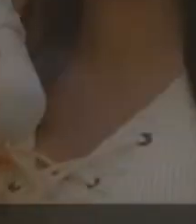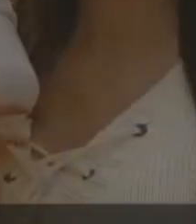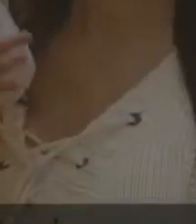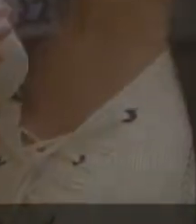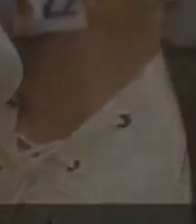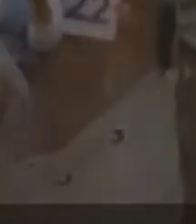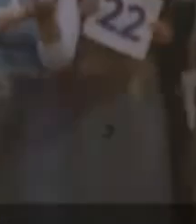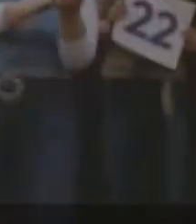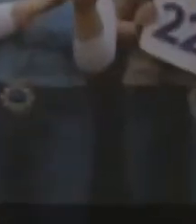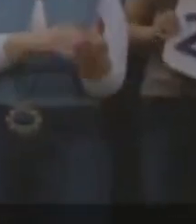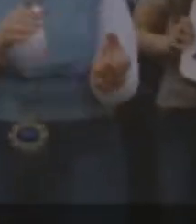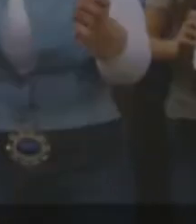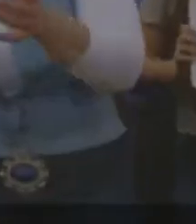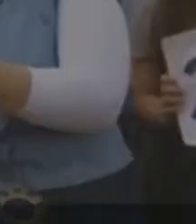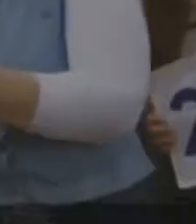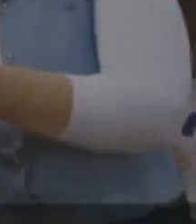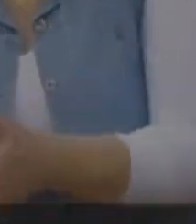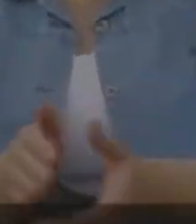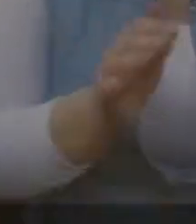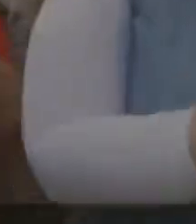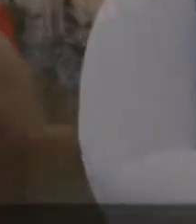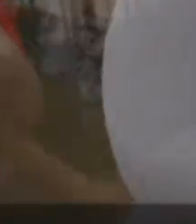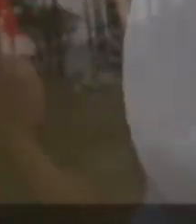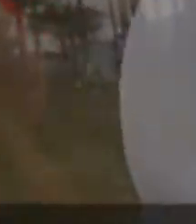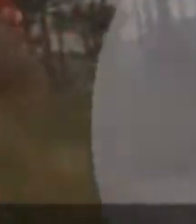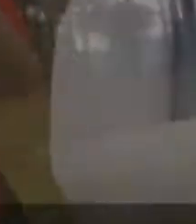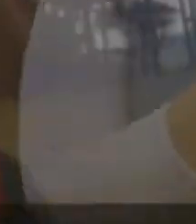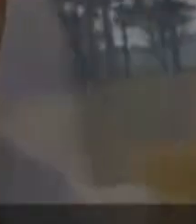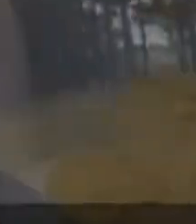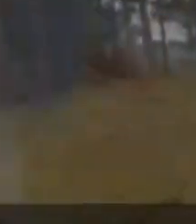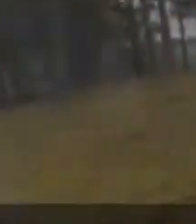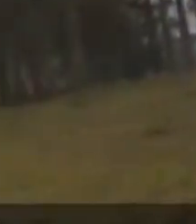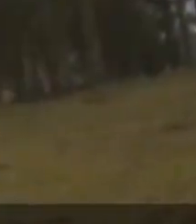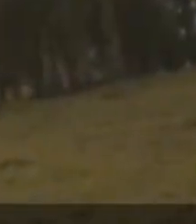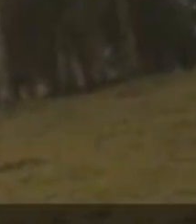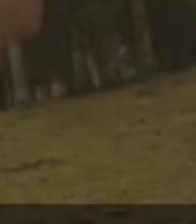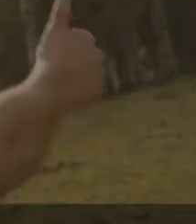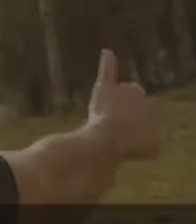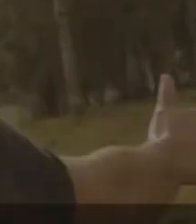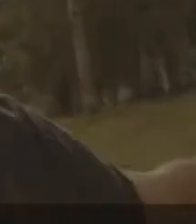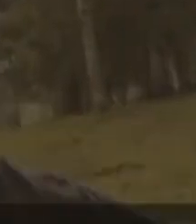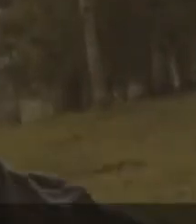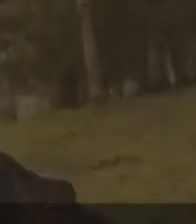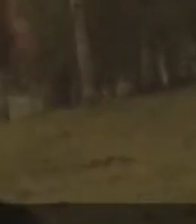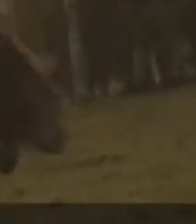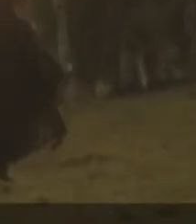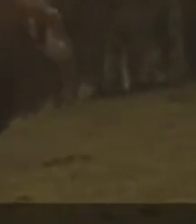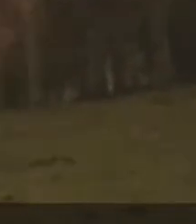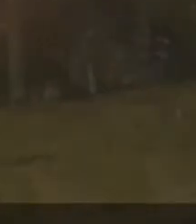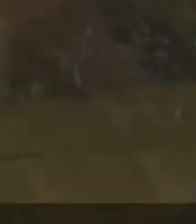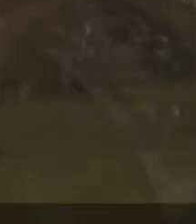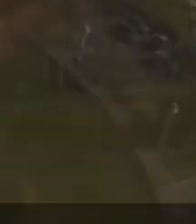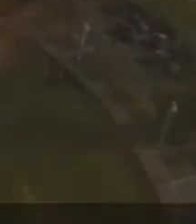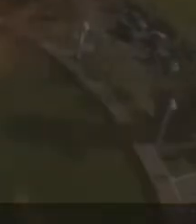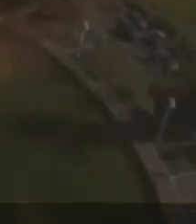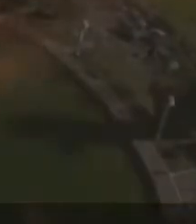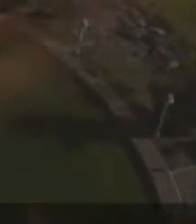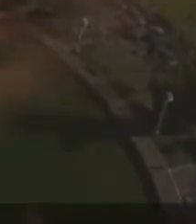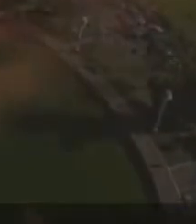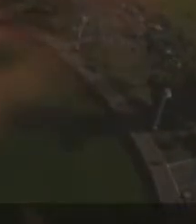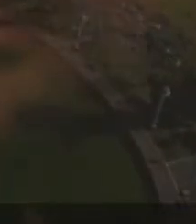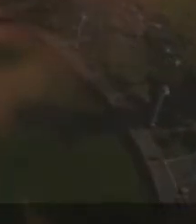diferente, mas o André, sou gente da gente. Vem, vamos fazer de outro